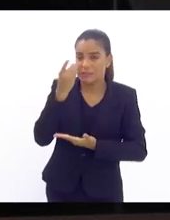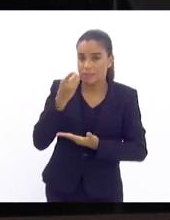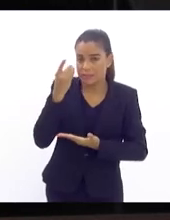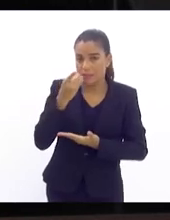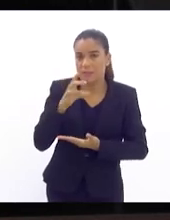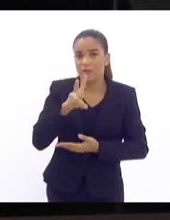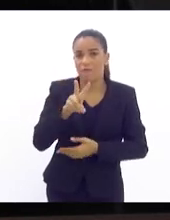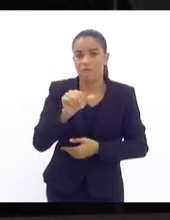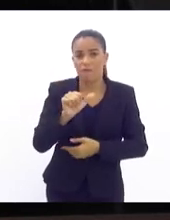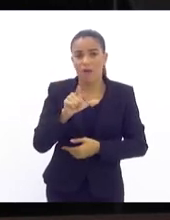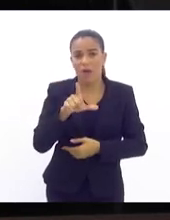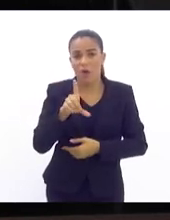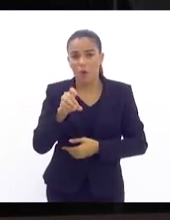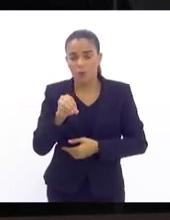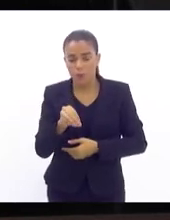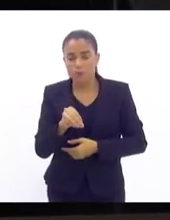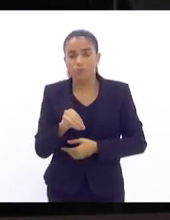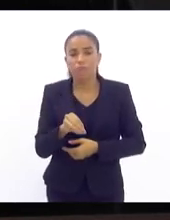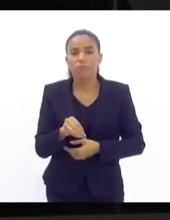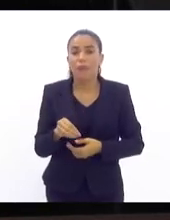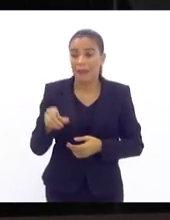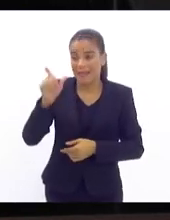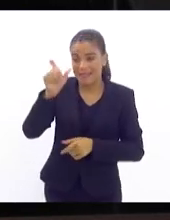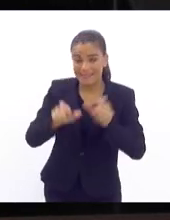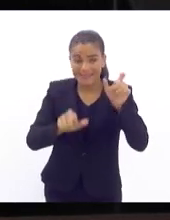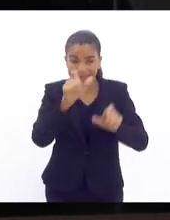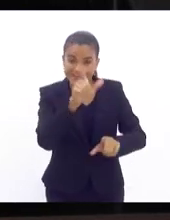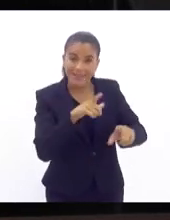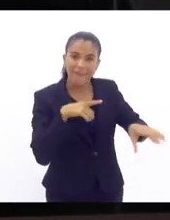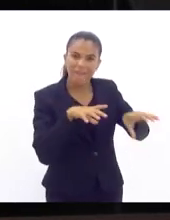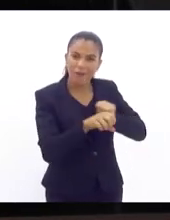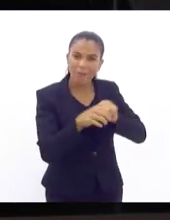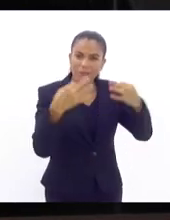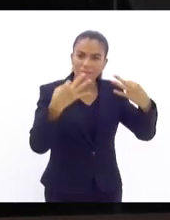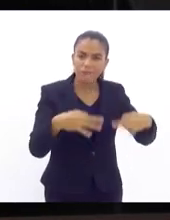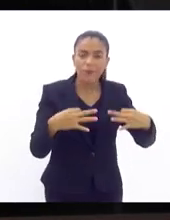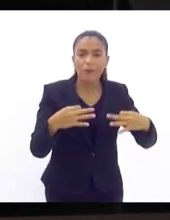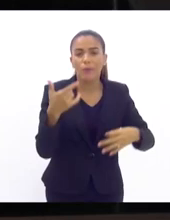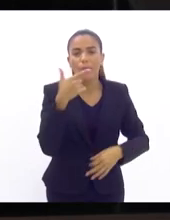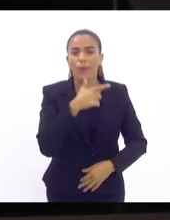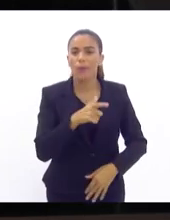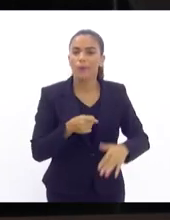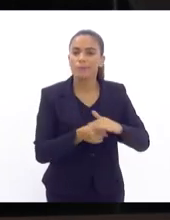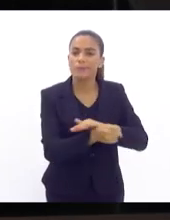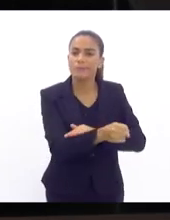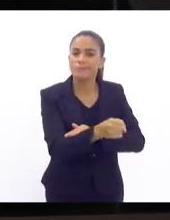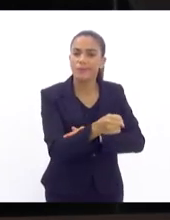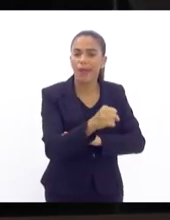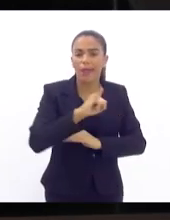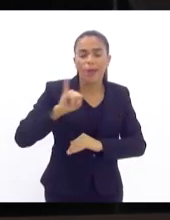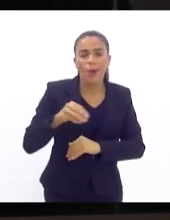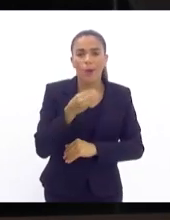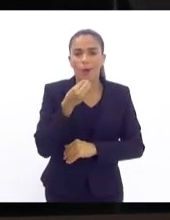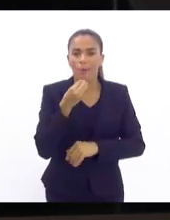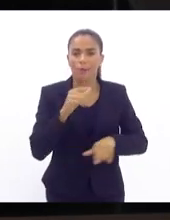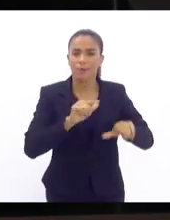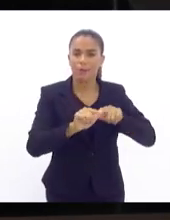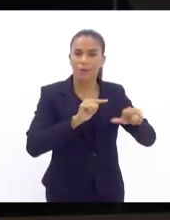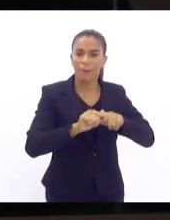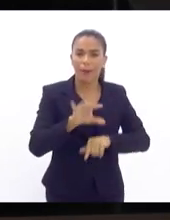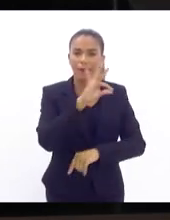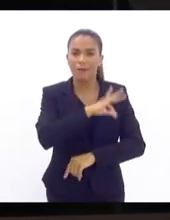mesmo aqueles que têm formação adequada não conseguem oportunidade de trabalho e